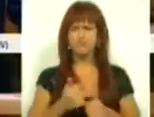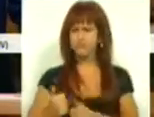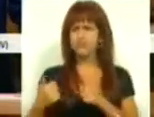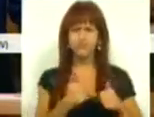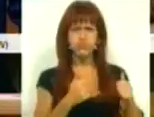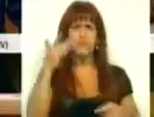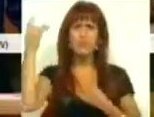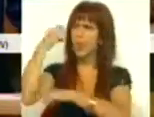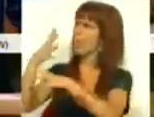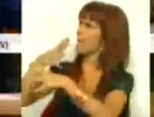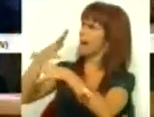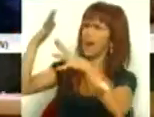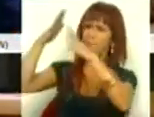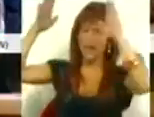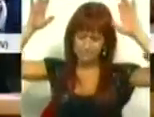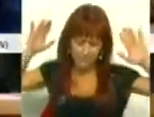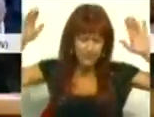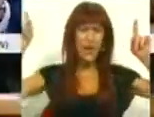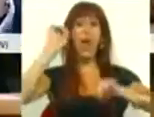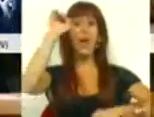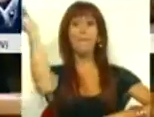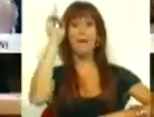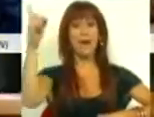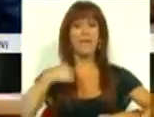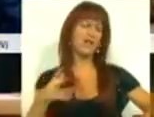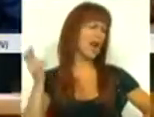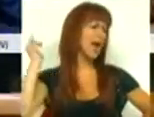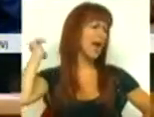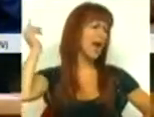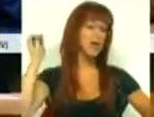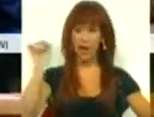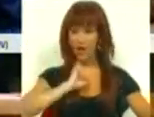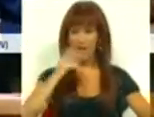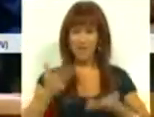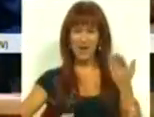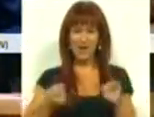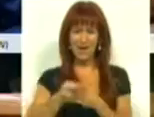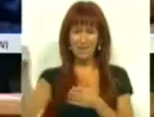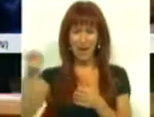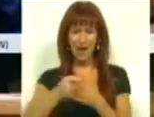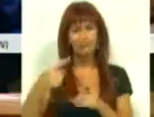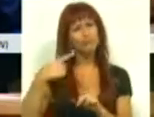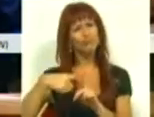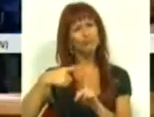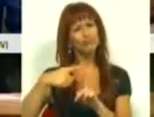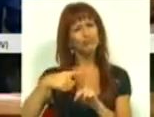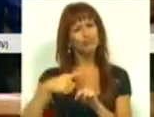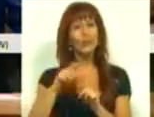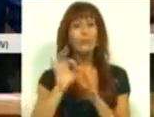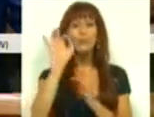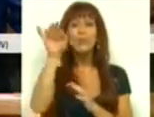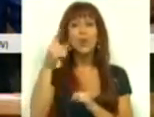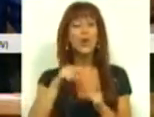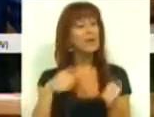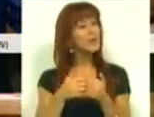notável das exportações. Ou seja, pela primeira vez em décadas, a nossa balança de pagamentos é positiva. Um